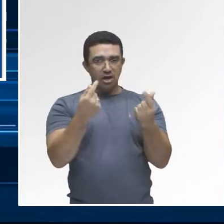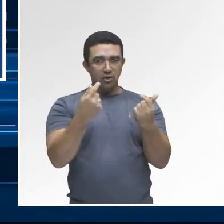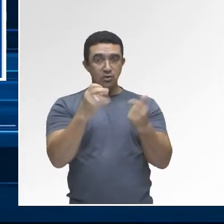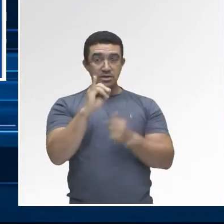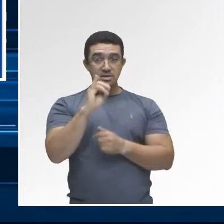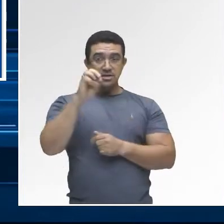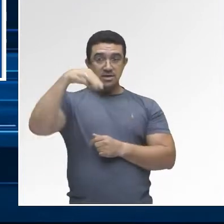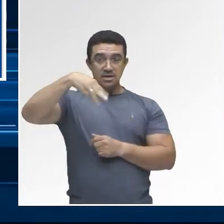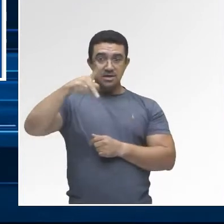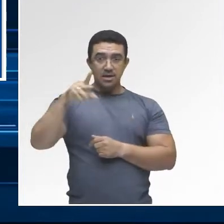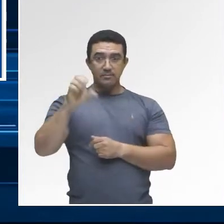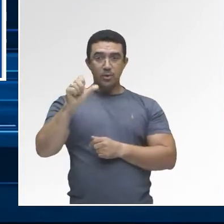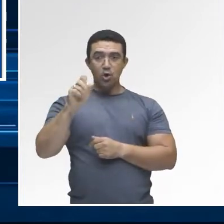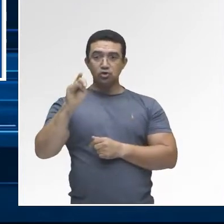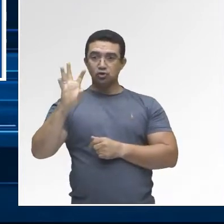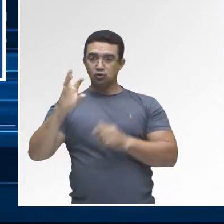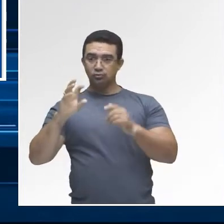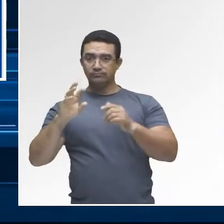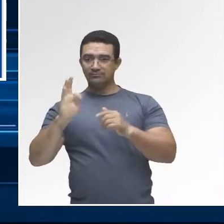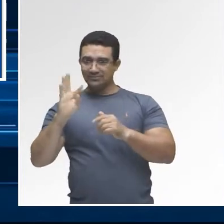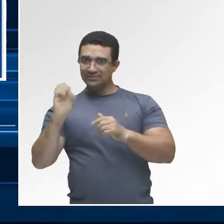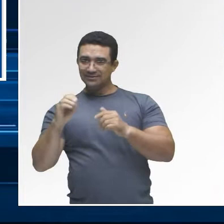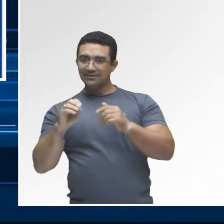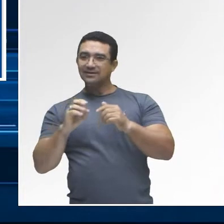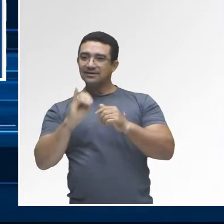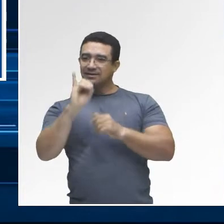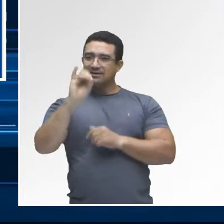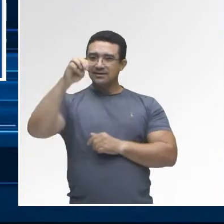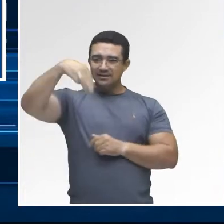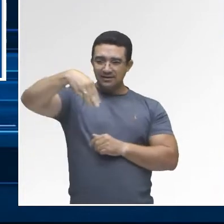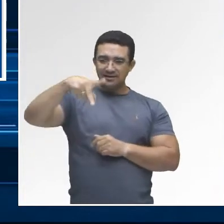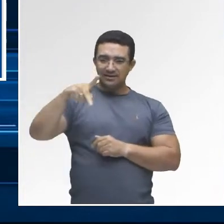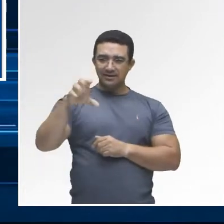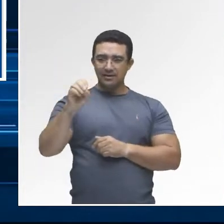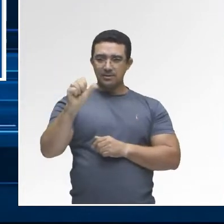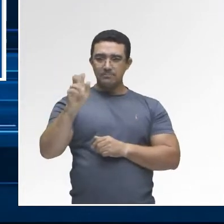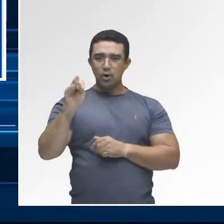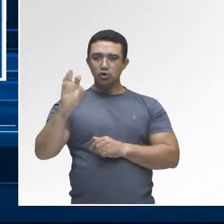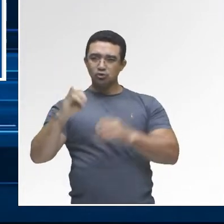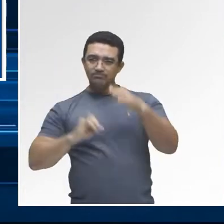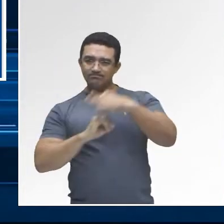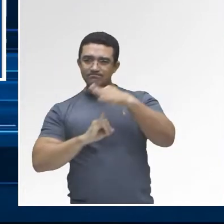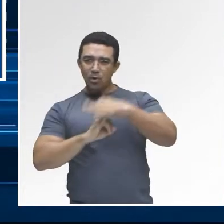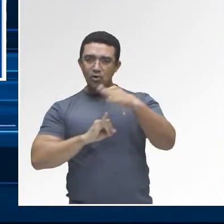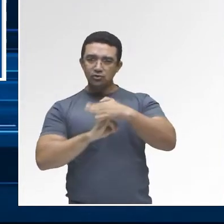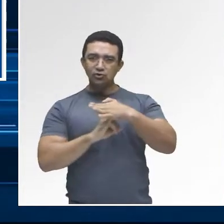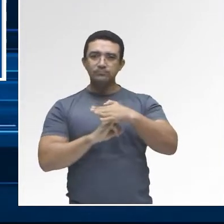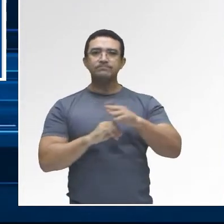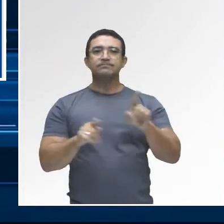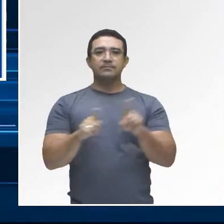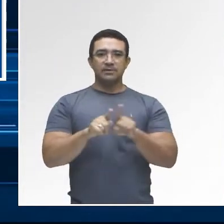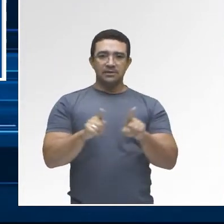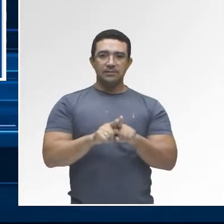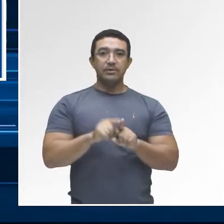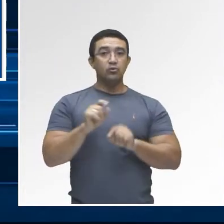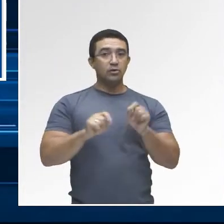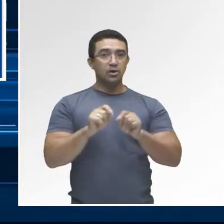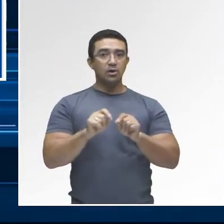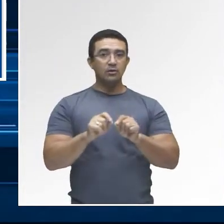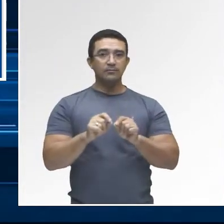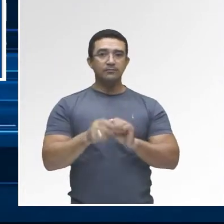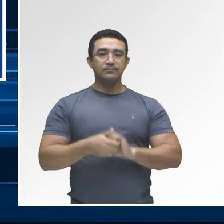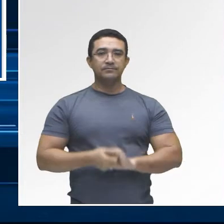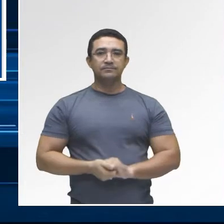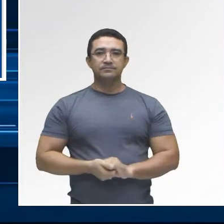tesouro público. E o tchan, tchan, tchan, tchan, o mais maravilhoso, aquele, o